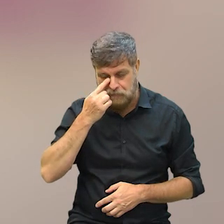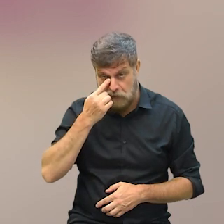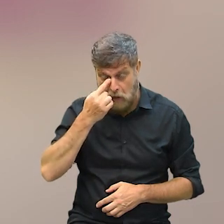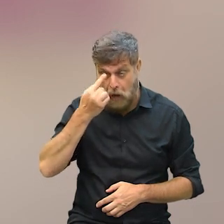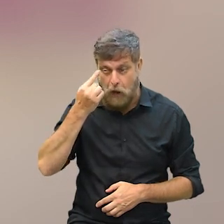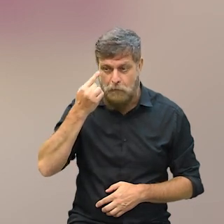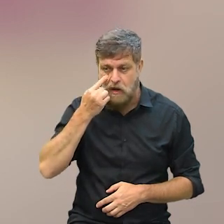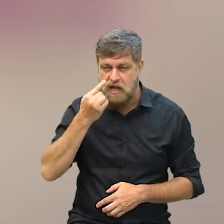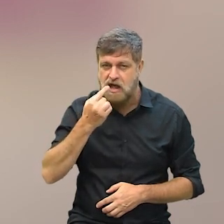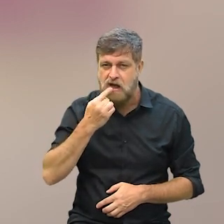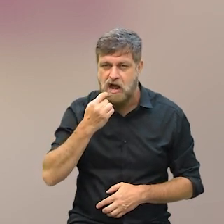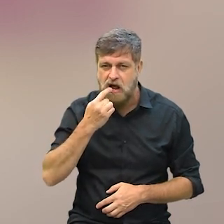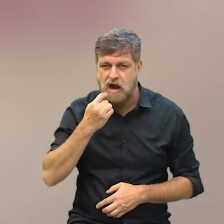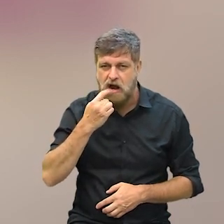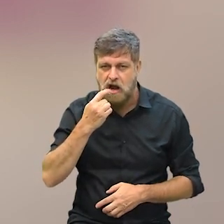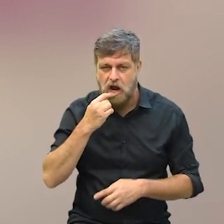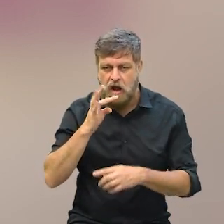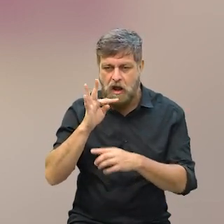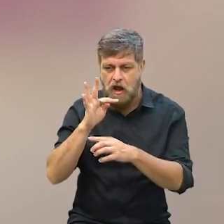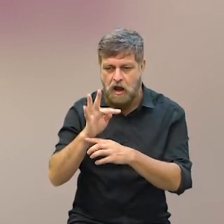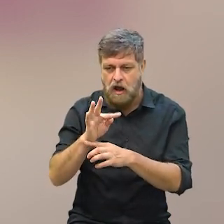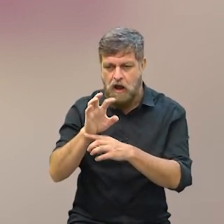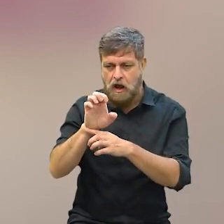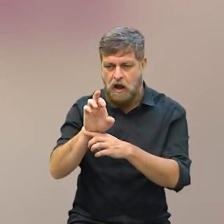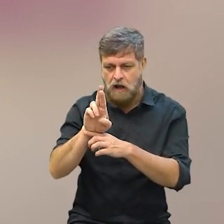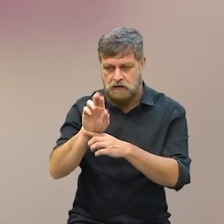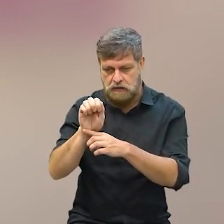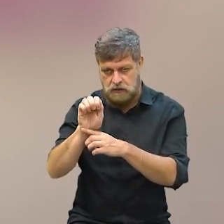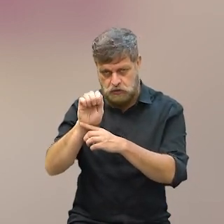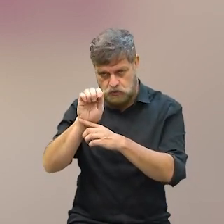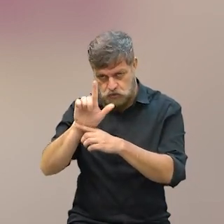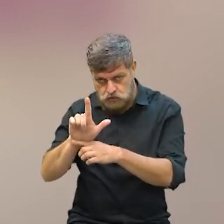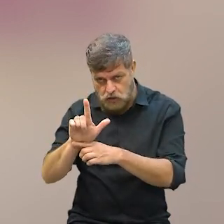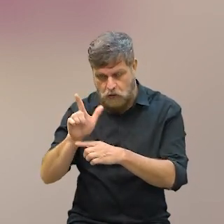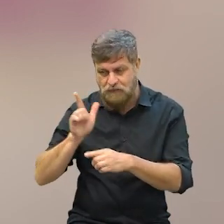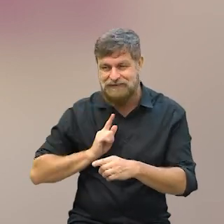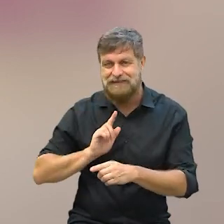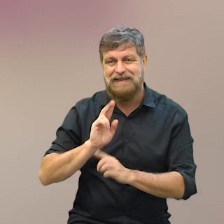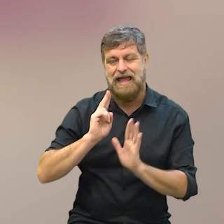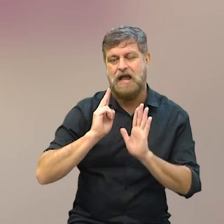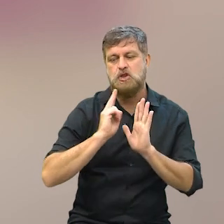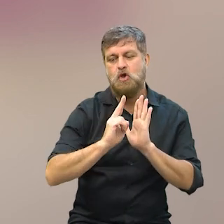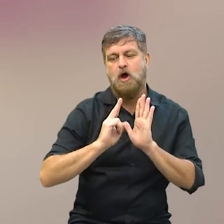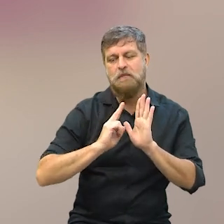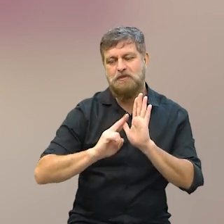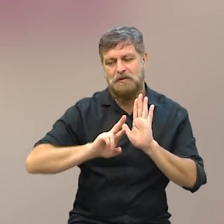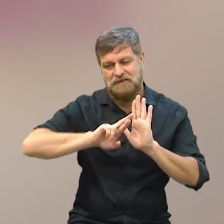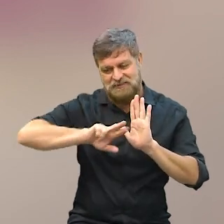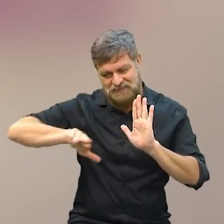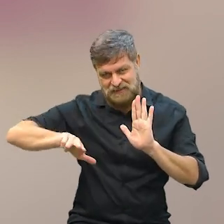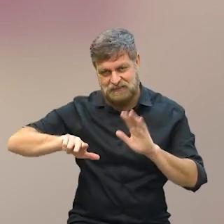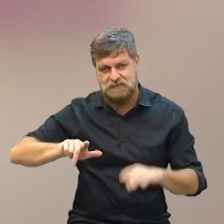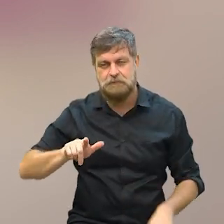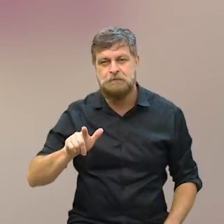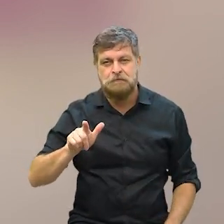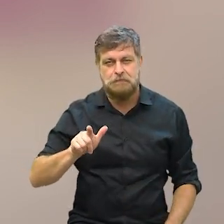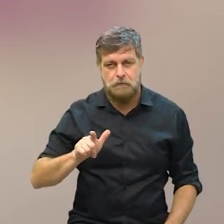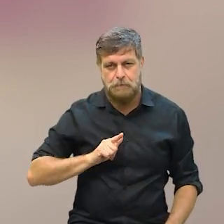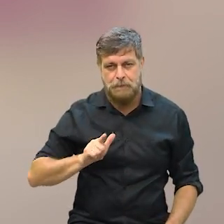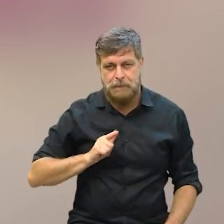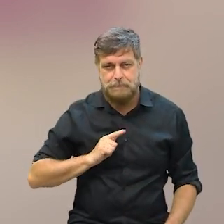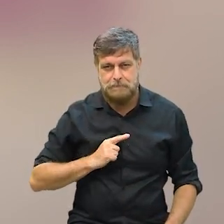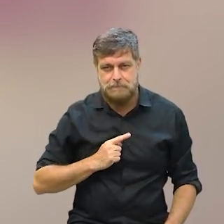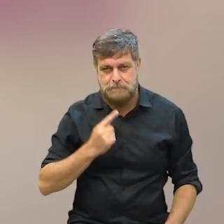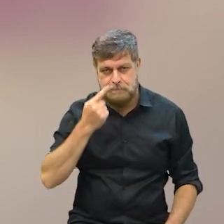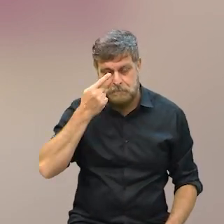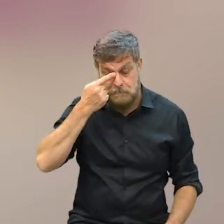terçol, né, que a gente chama ordeulo, né, ou chalásio, pelo nome que nós usamos técnico, ele é